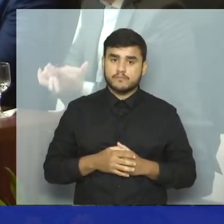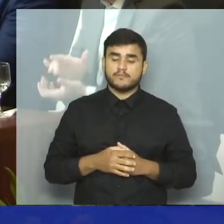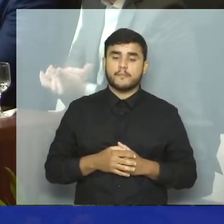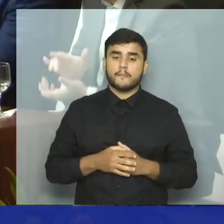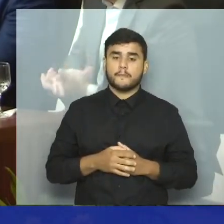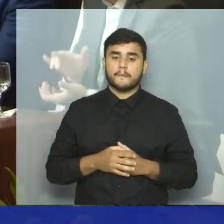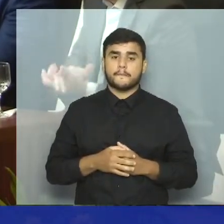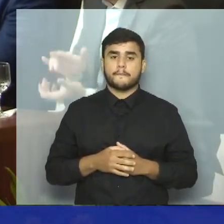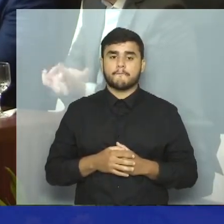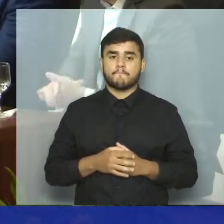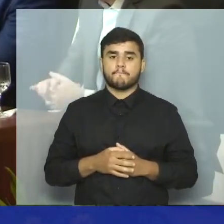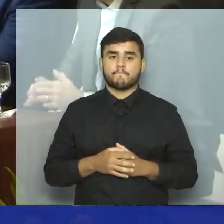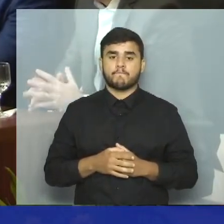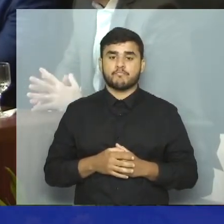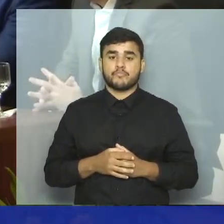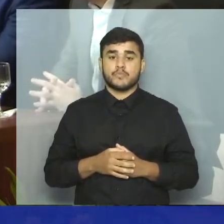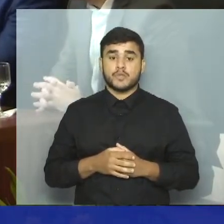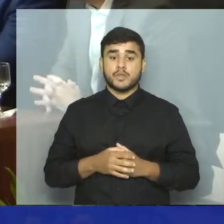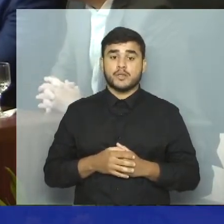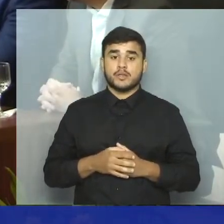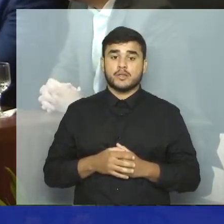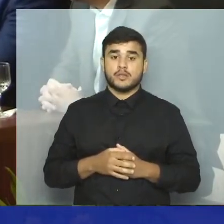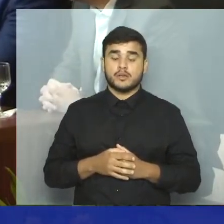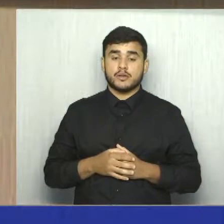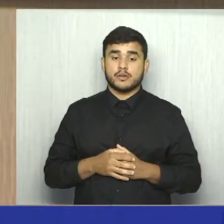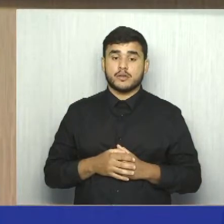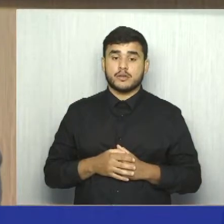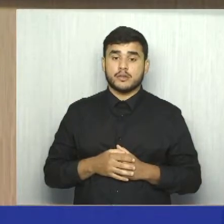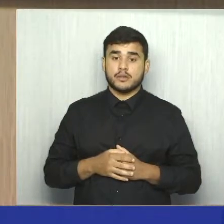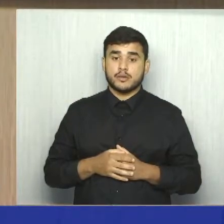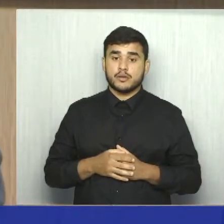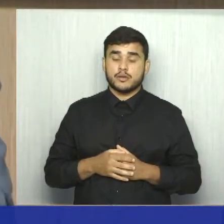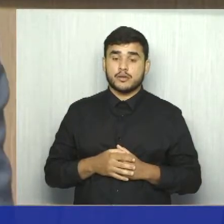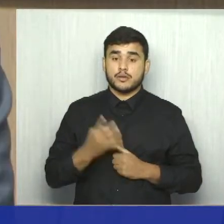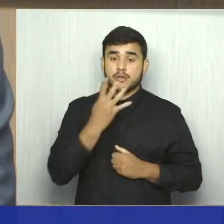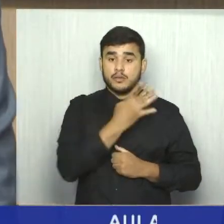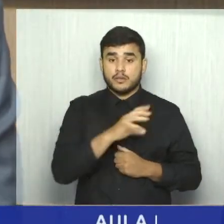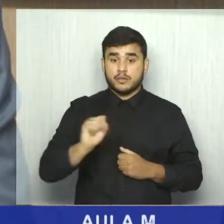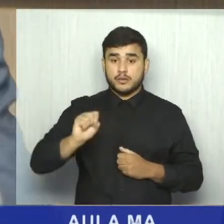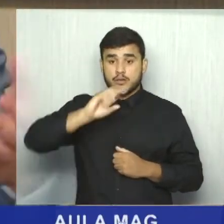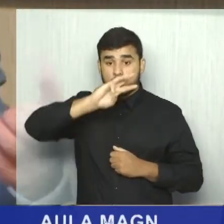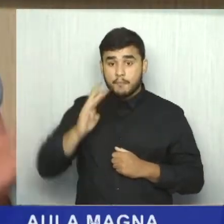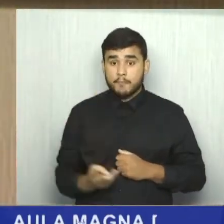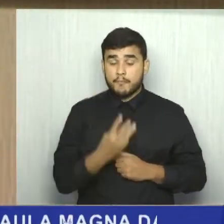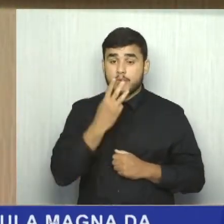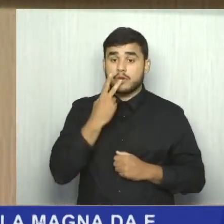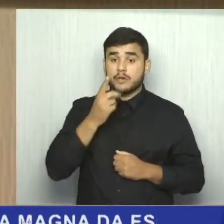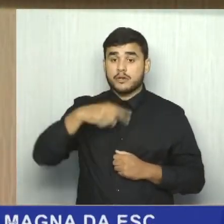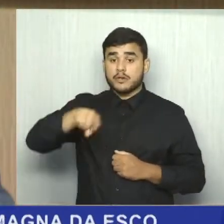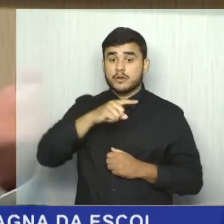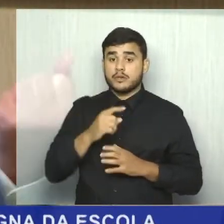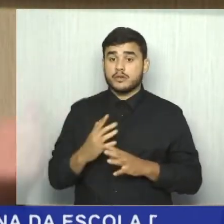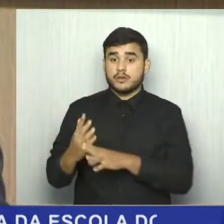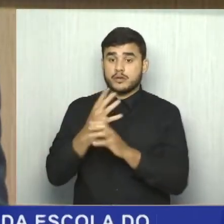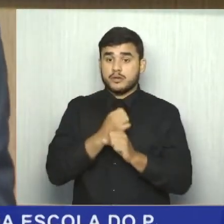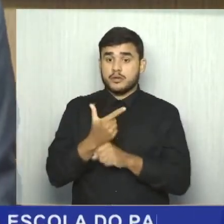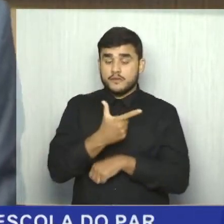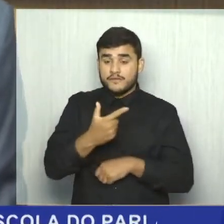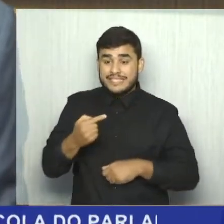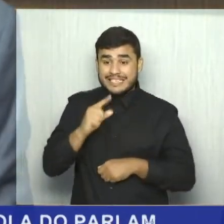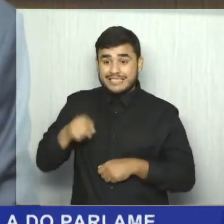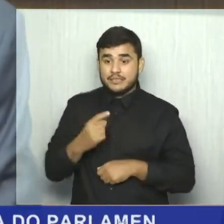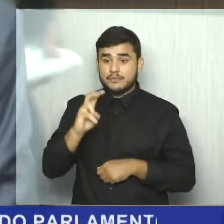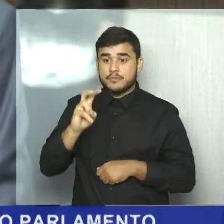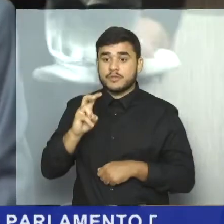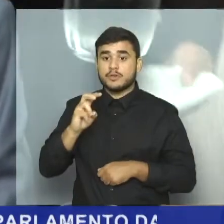Zero de imposto de renda. E o Maurinho está lembrando, receberam 48 bilhões, enquanto a classe média morre com 27,5% de imposto de renda.